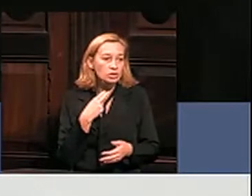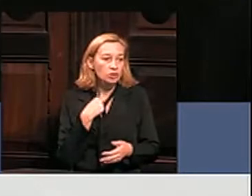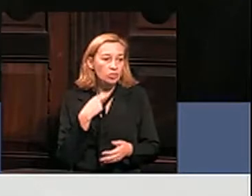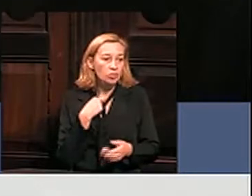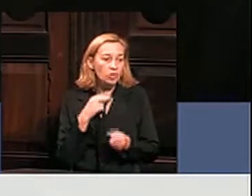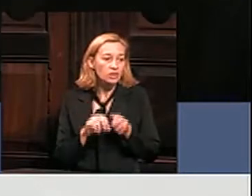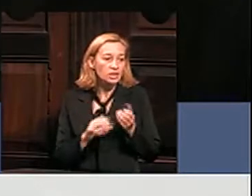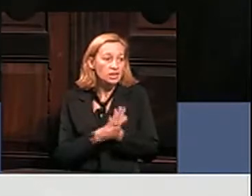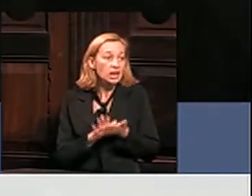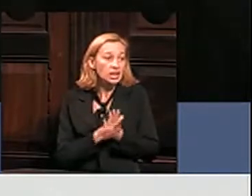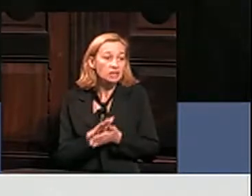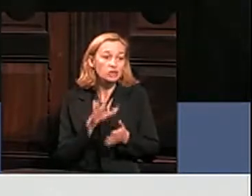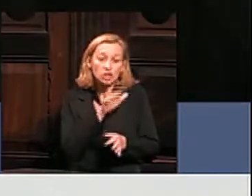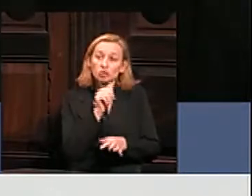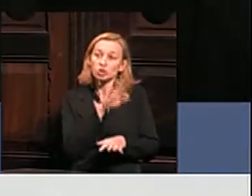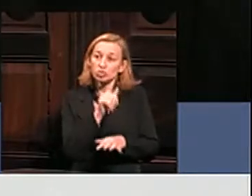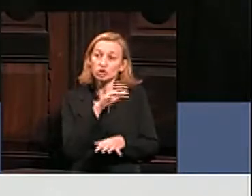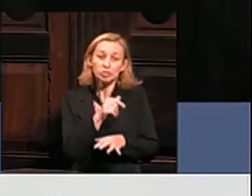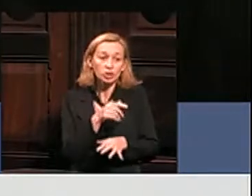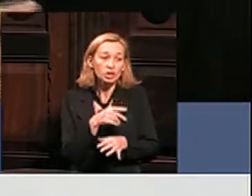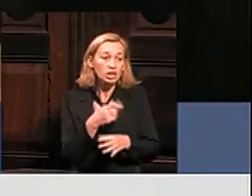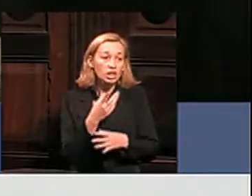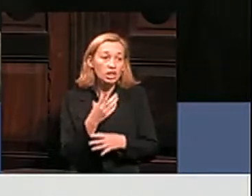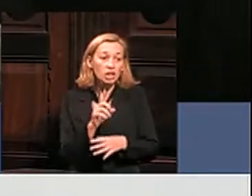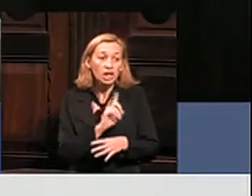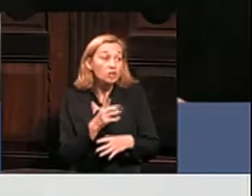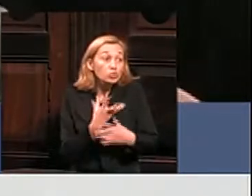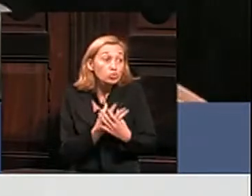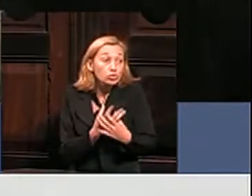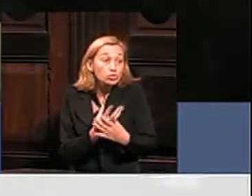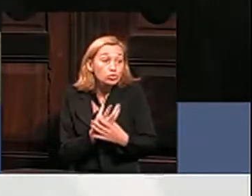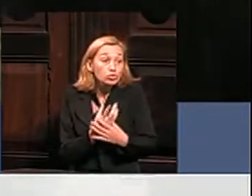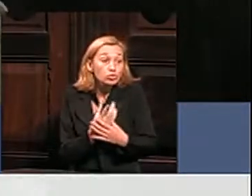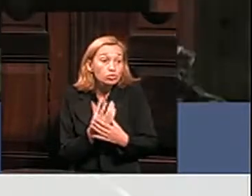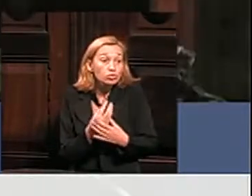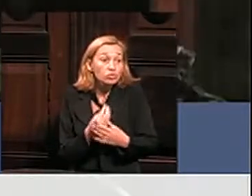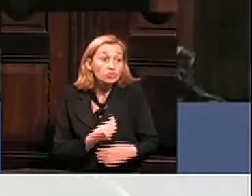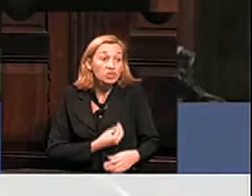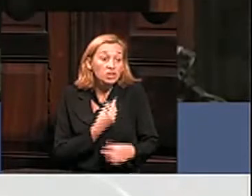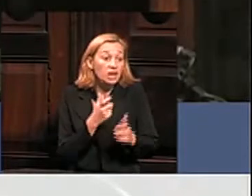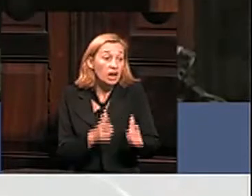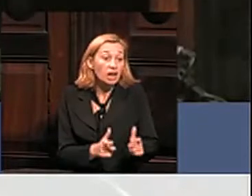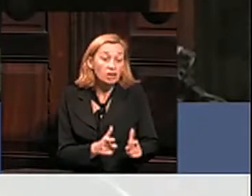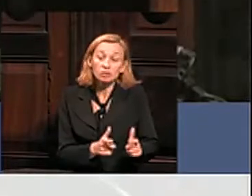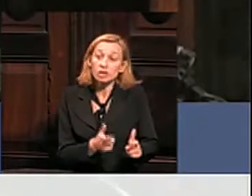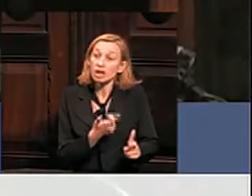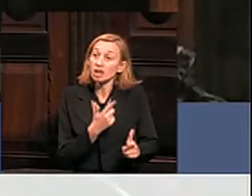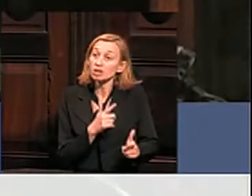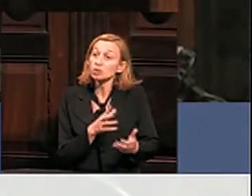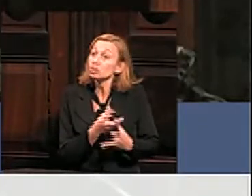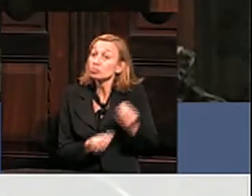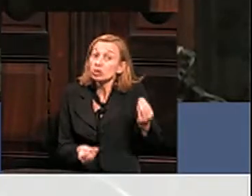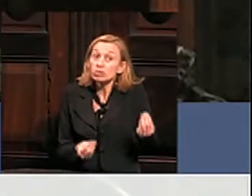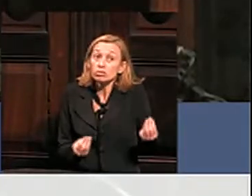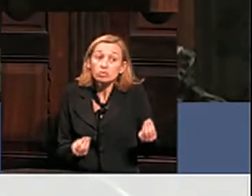não está presente. Coloque em votação. O senhor coloca em votação o destaque. Claro, coloque em votação.